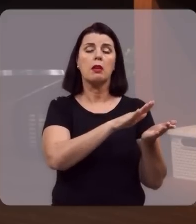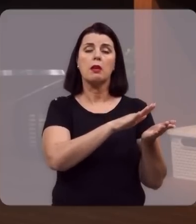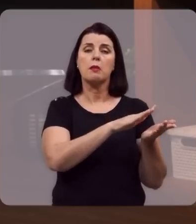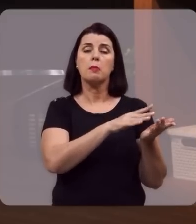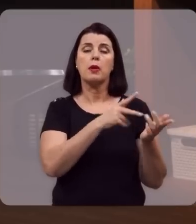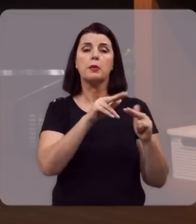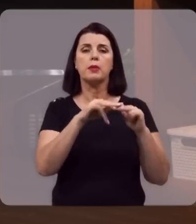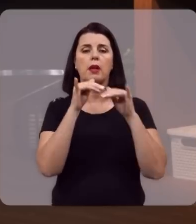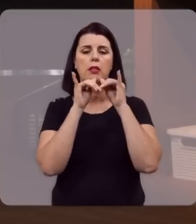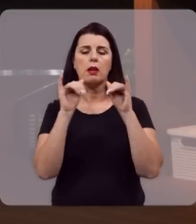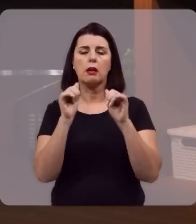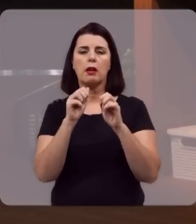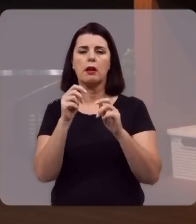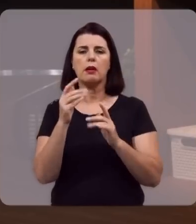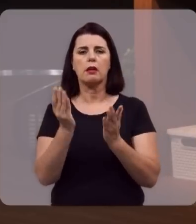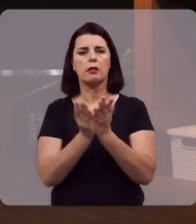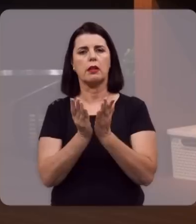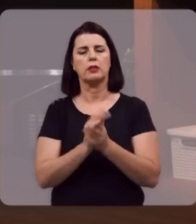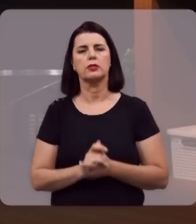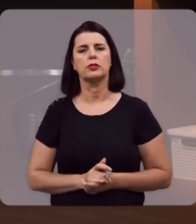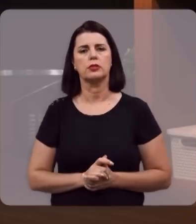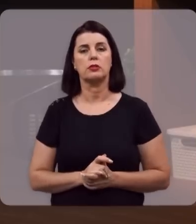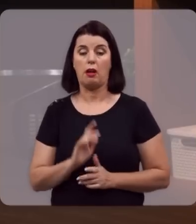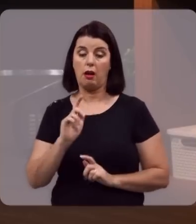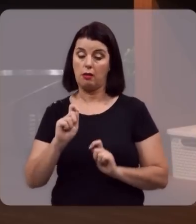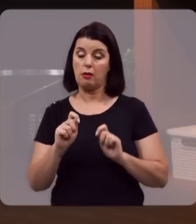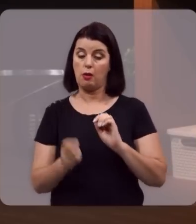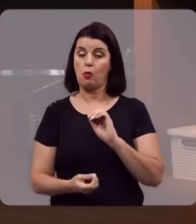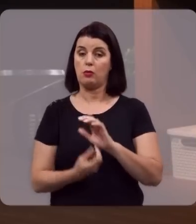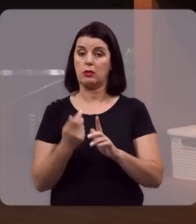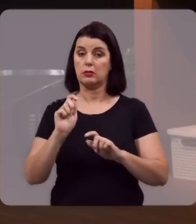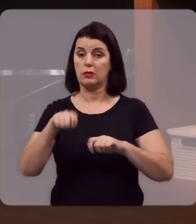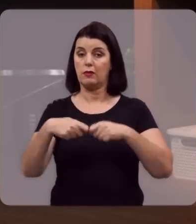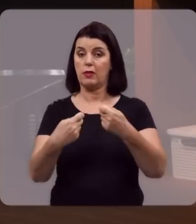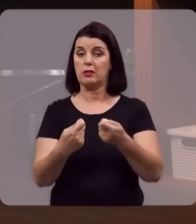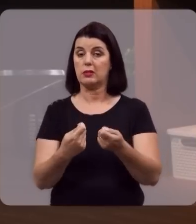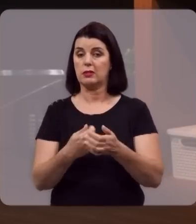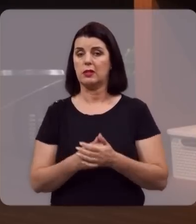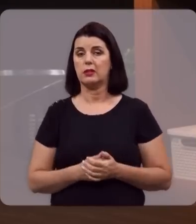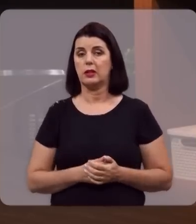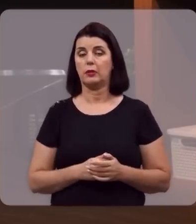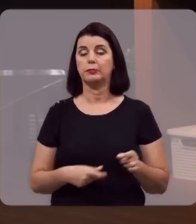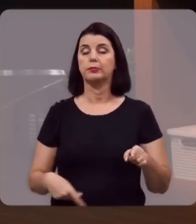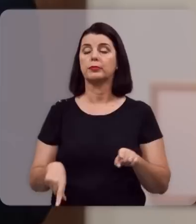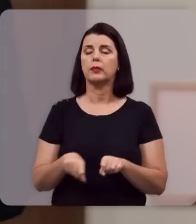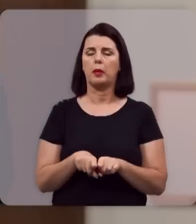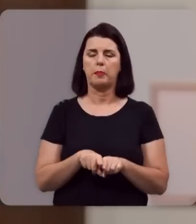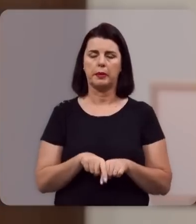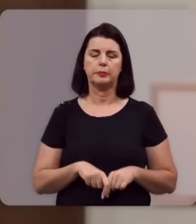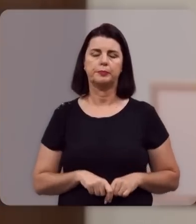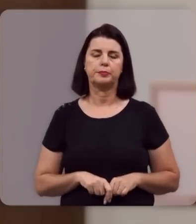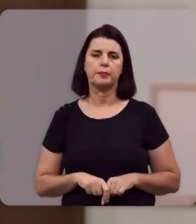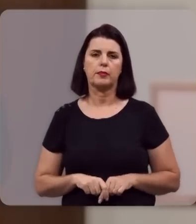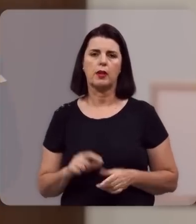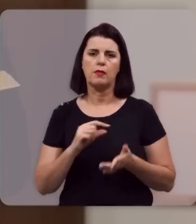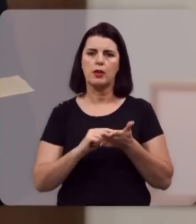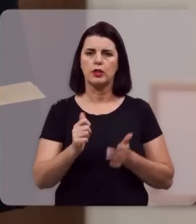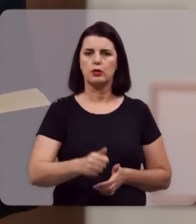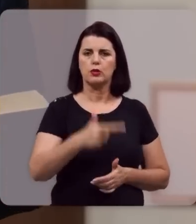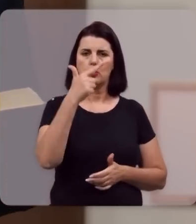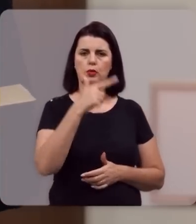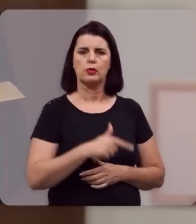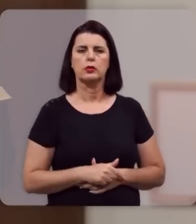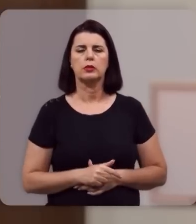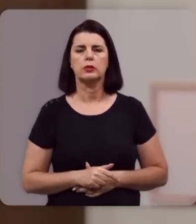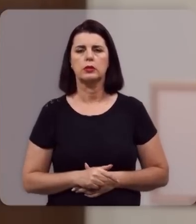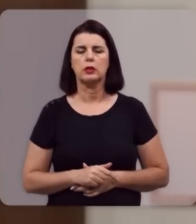cristãos. Está cumprindo este sinal da segunda vinda de Cristo. Mas ainda, está escrito no versículo